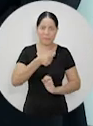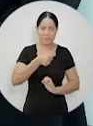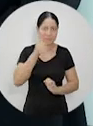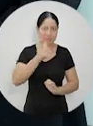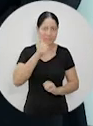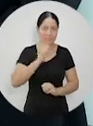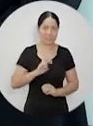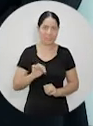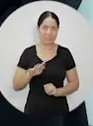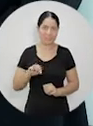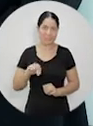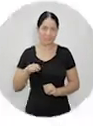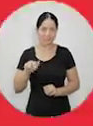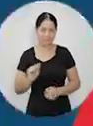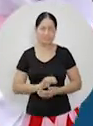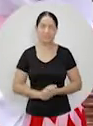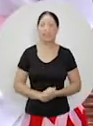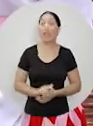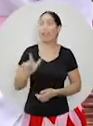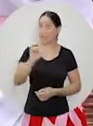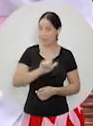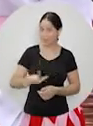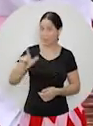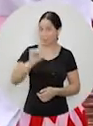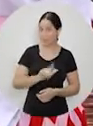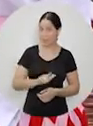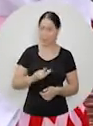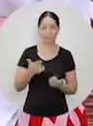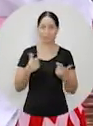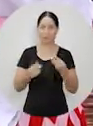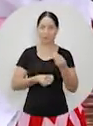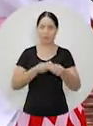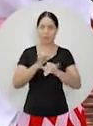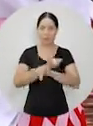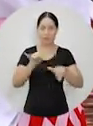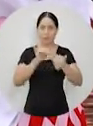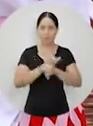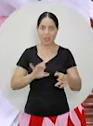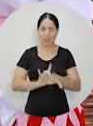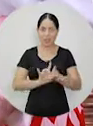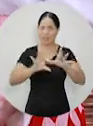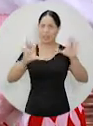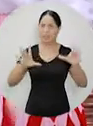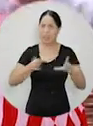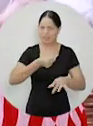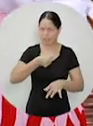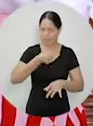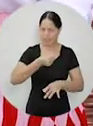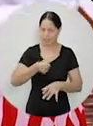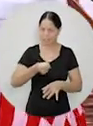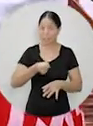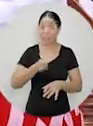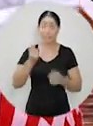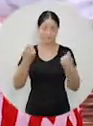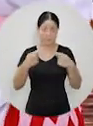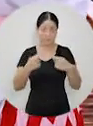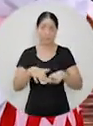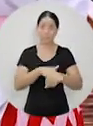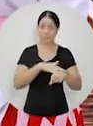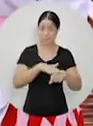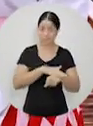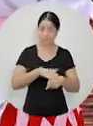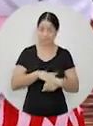jornalista Cristina Zahar. E é claro que não poderíamos falar de liberdade de imprensa sem também conversarmos com